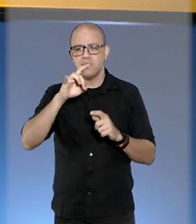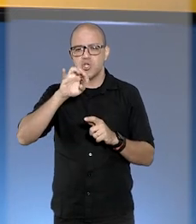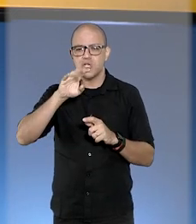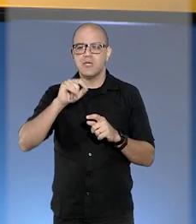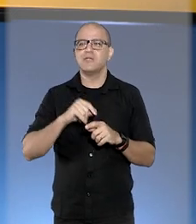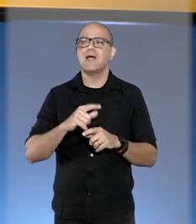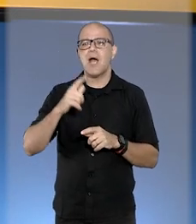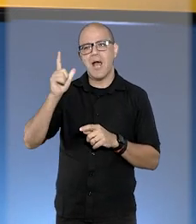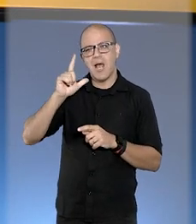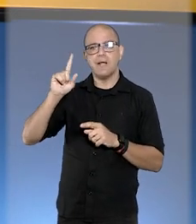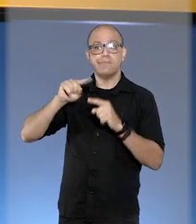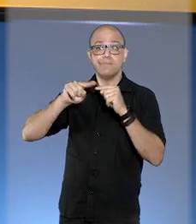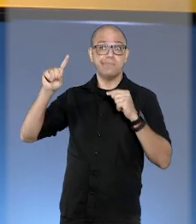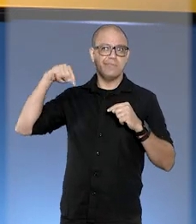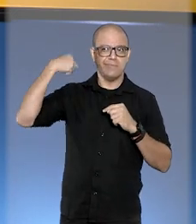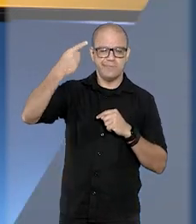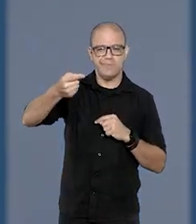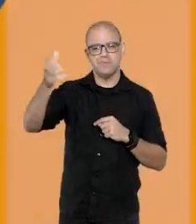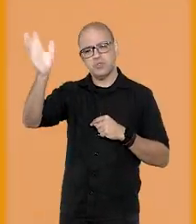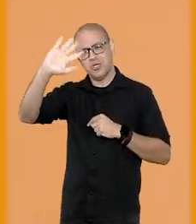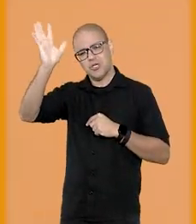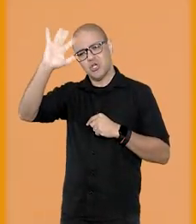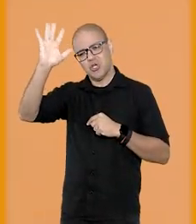Até a próxima semana. Tchau, tchau!